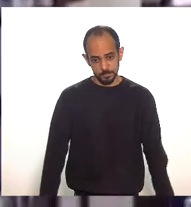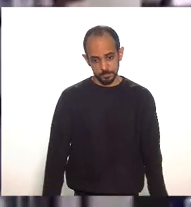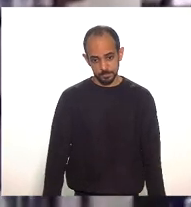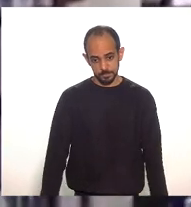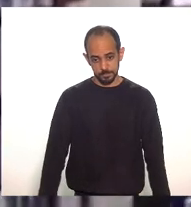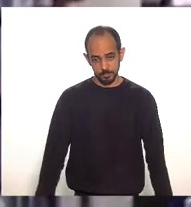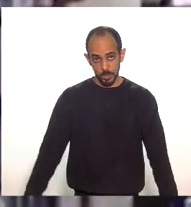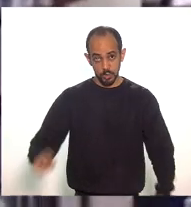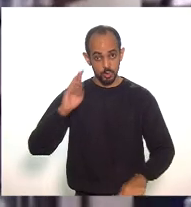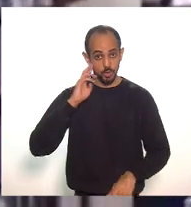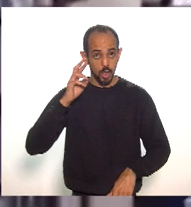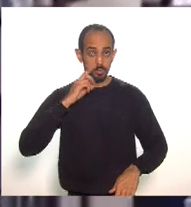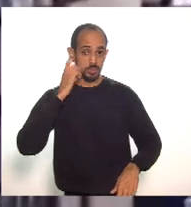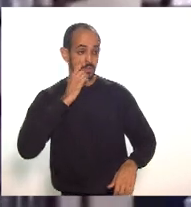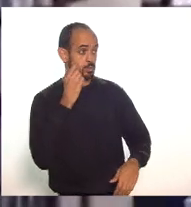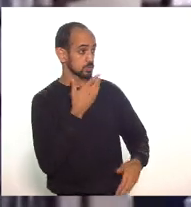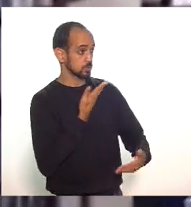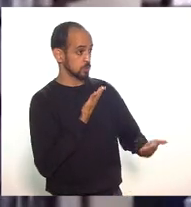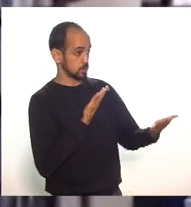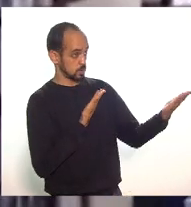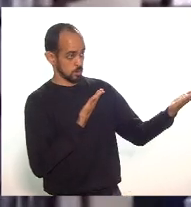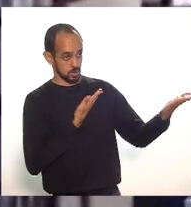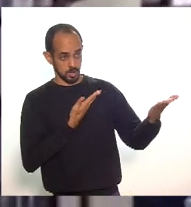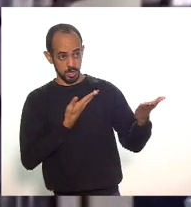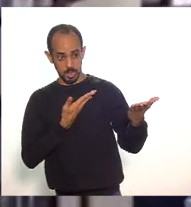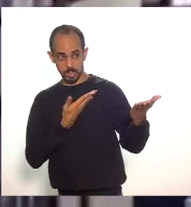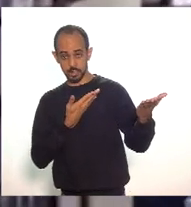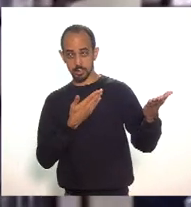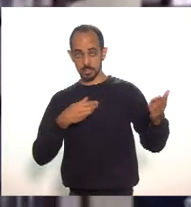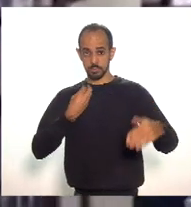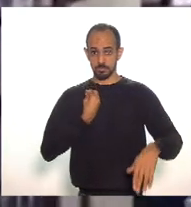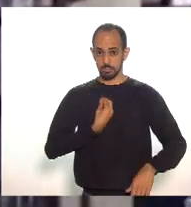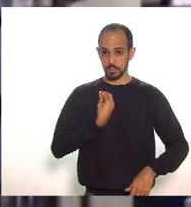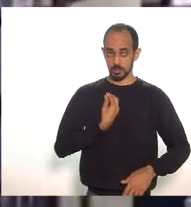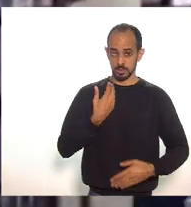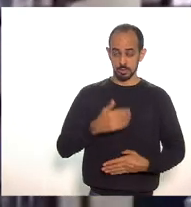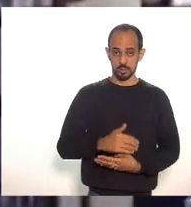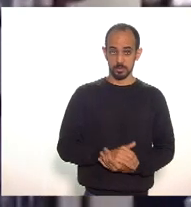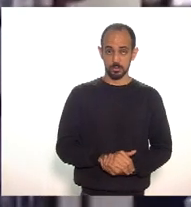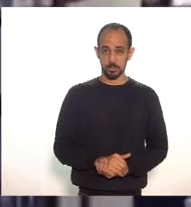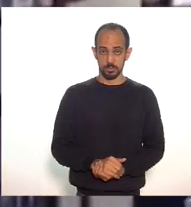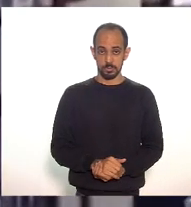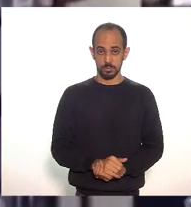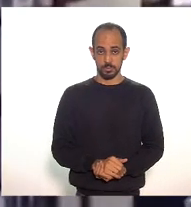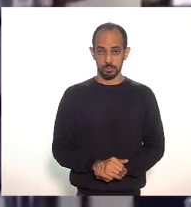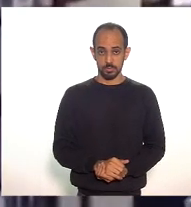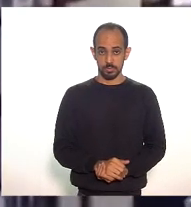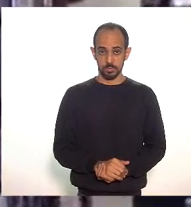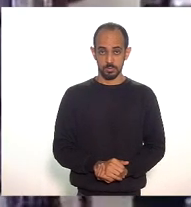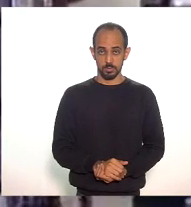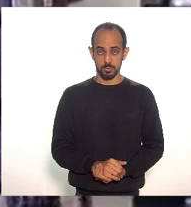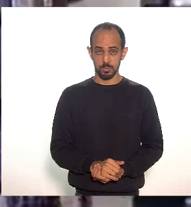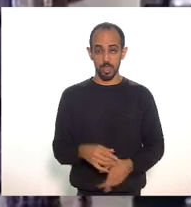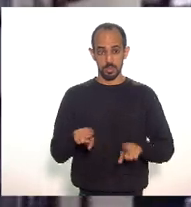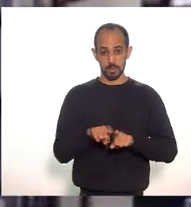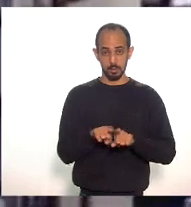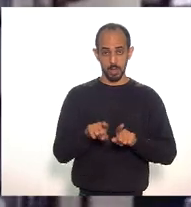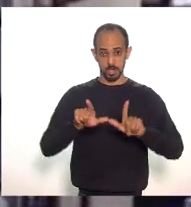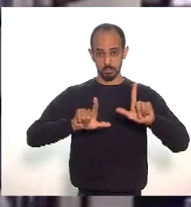nobres deputados e deputados presentes em a imprensa